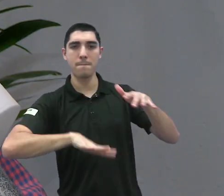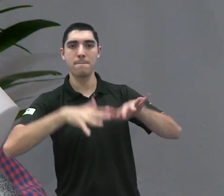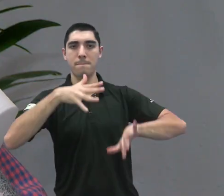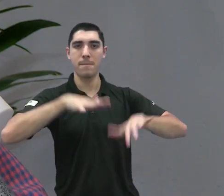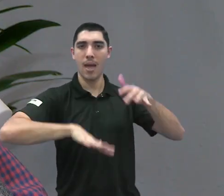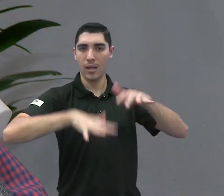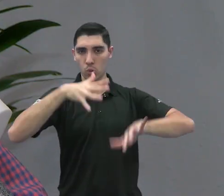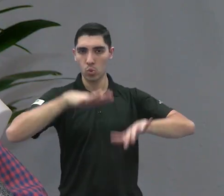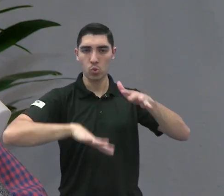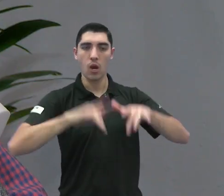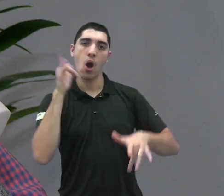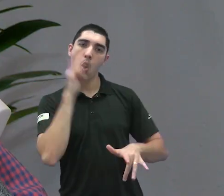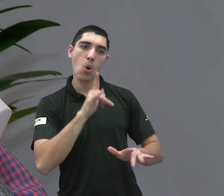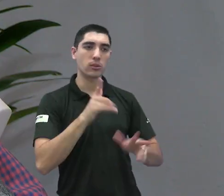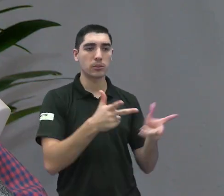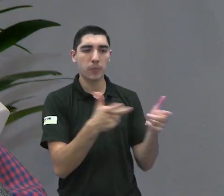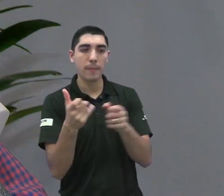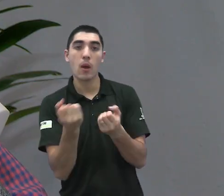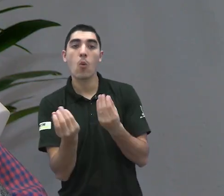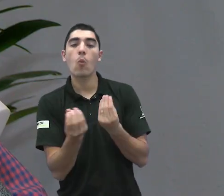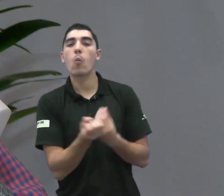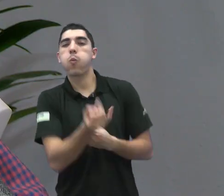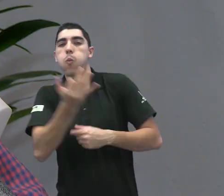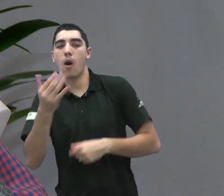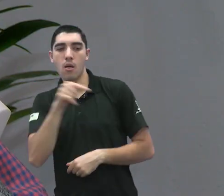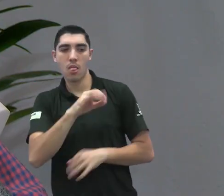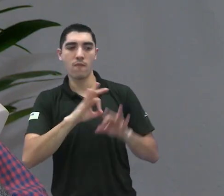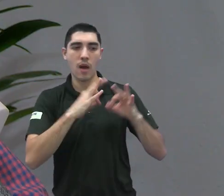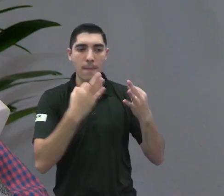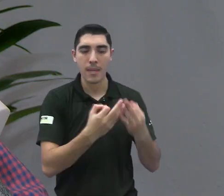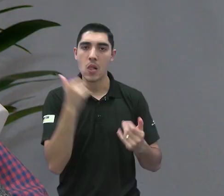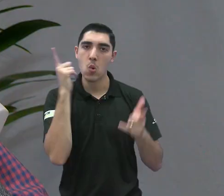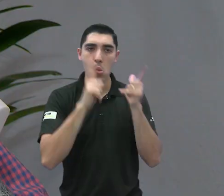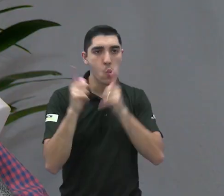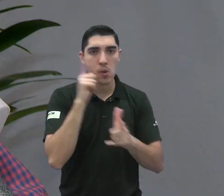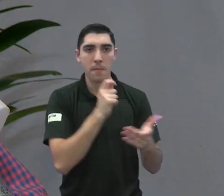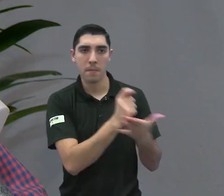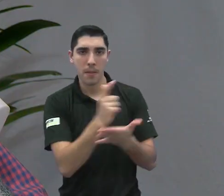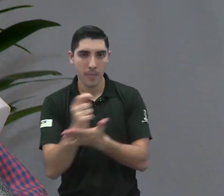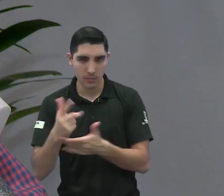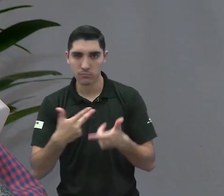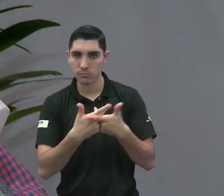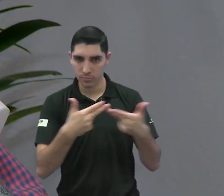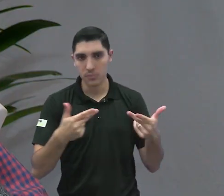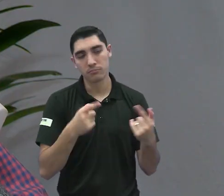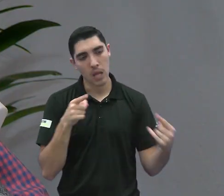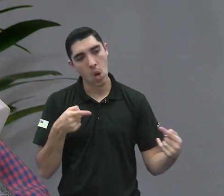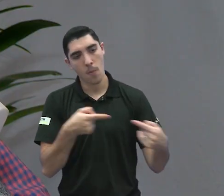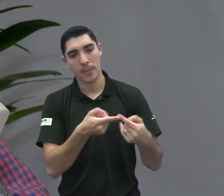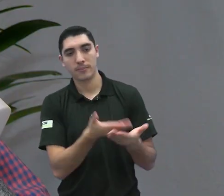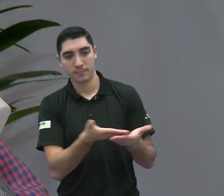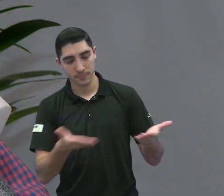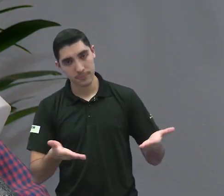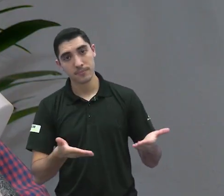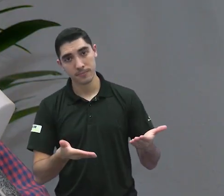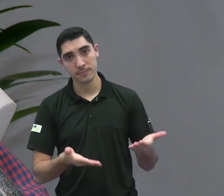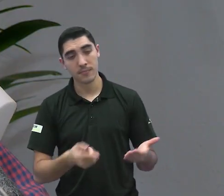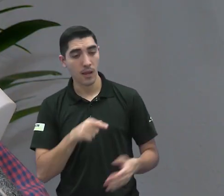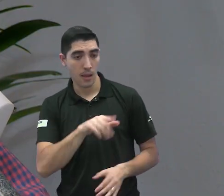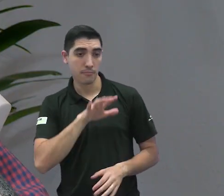medir o consumo da família, e realmente é o que encaixa dentro do orçamento familiar, né? Então